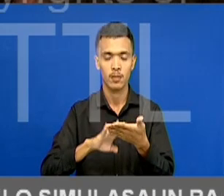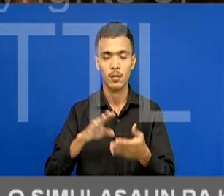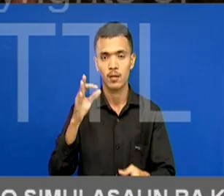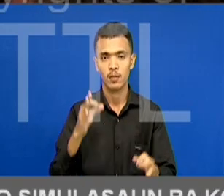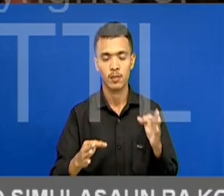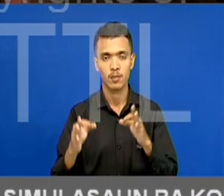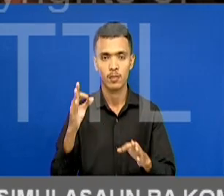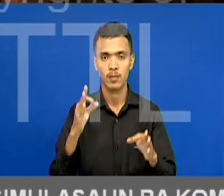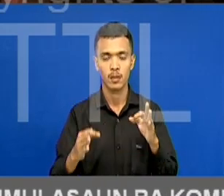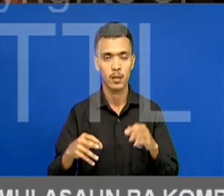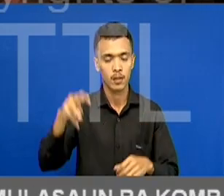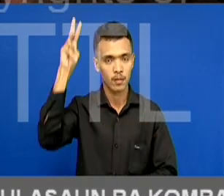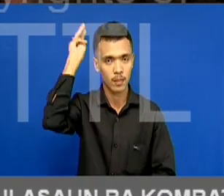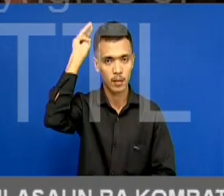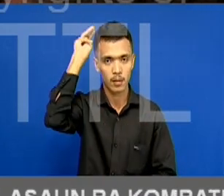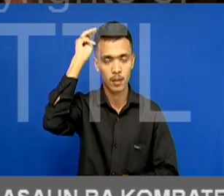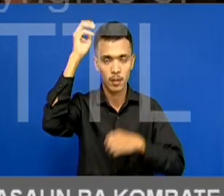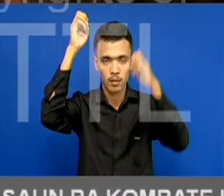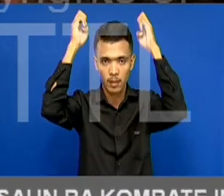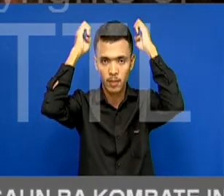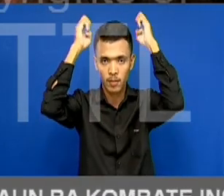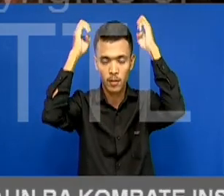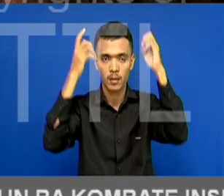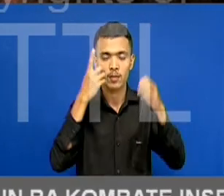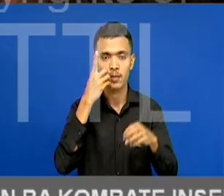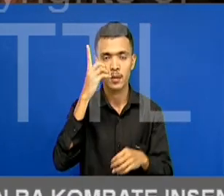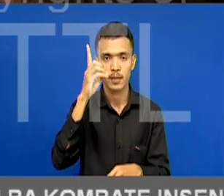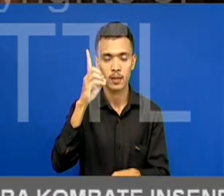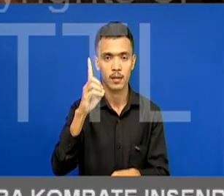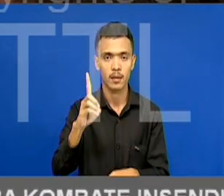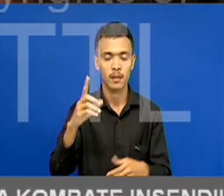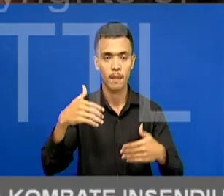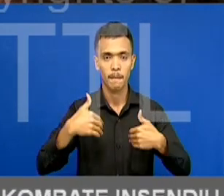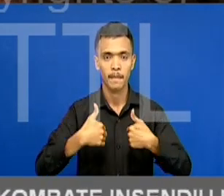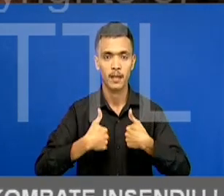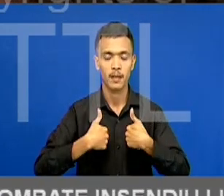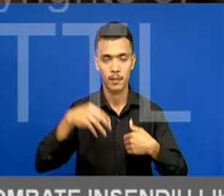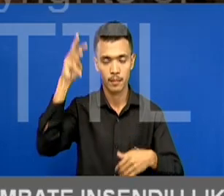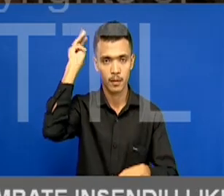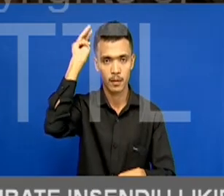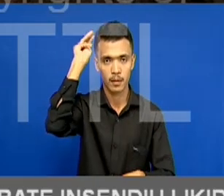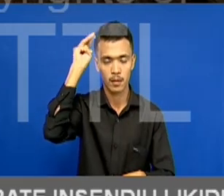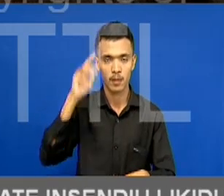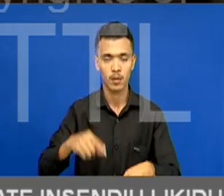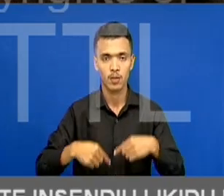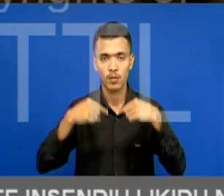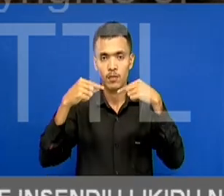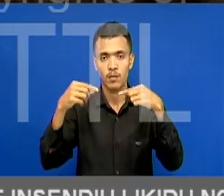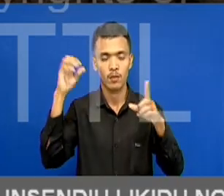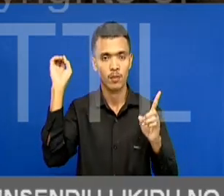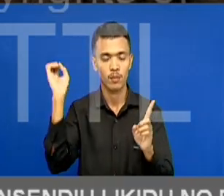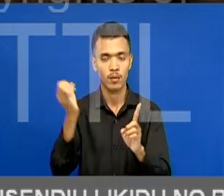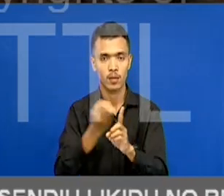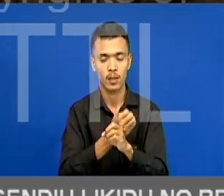ne ministério educação mas clarifica ela katak ia ministério foi ela oportunidade